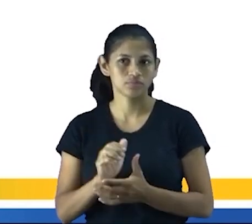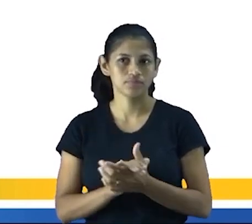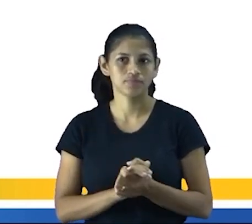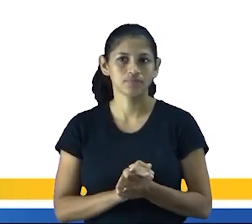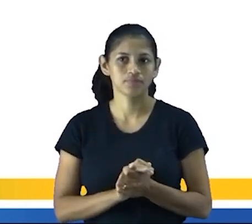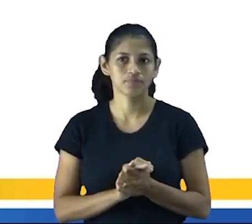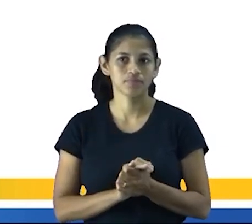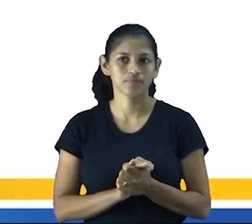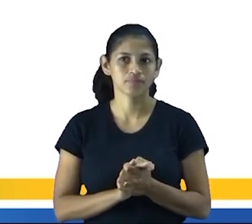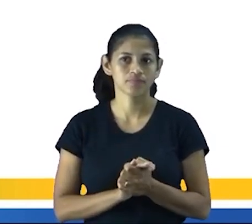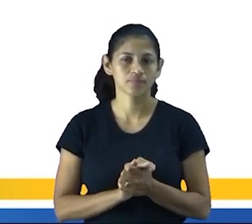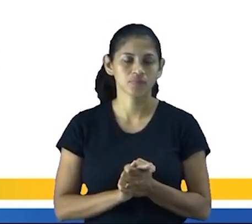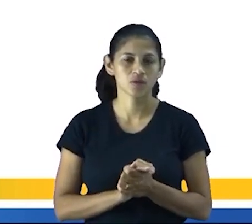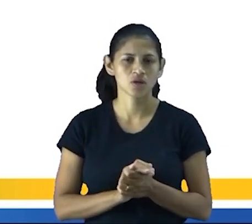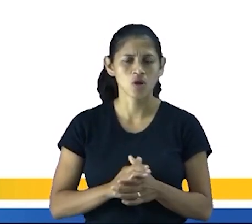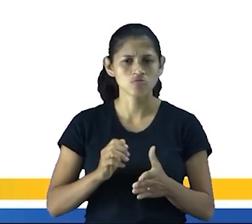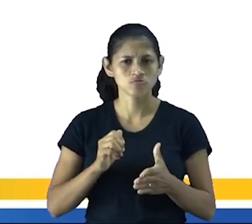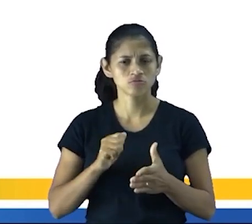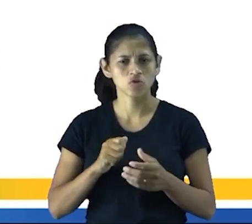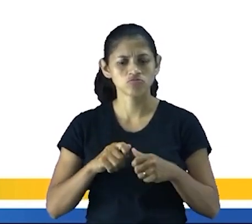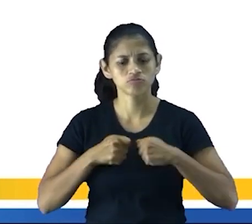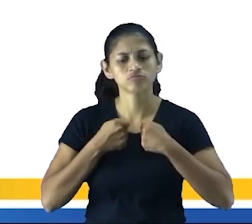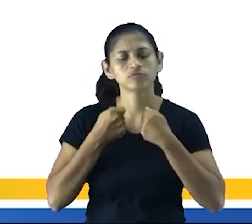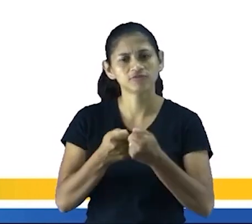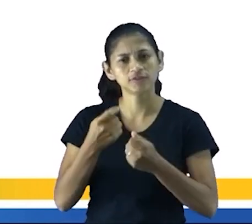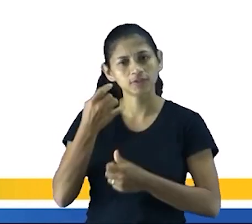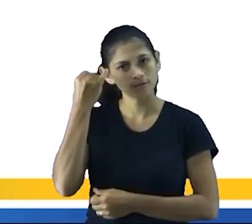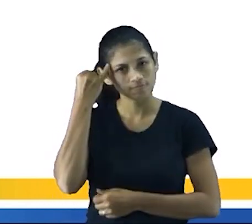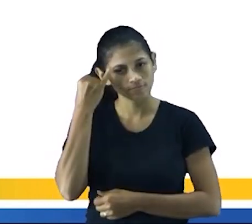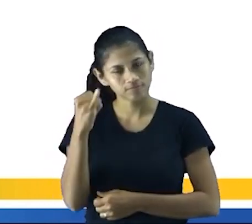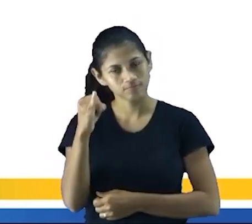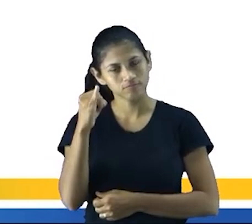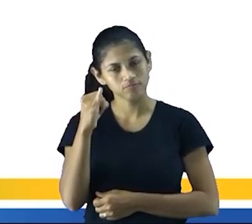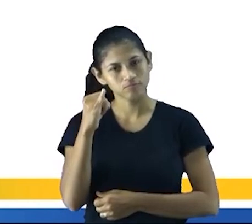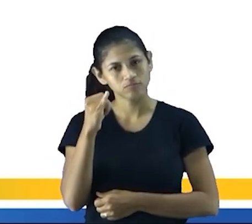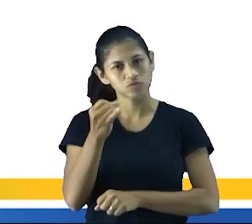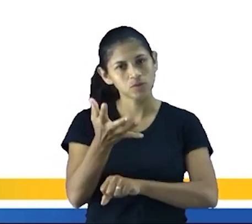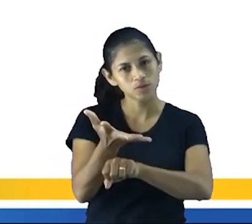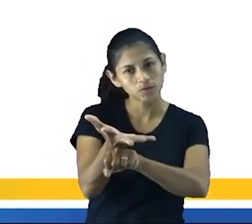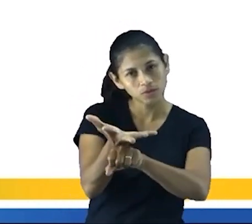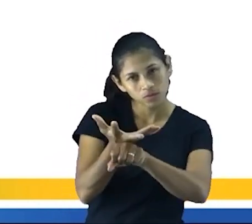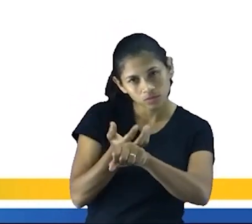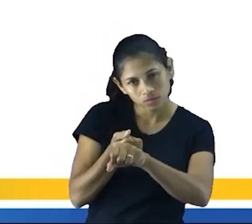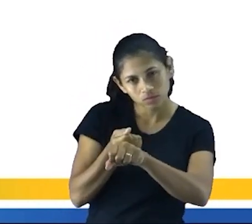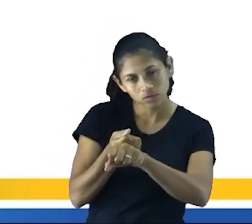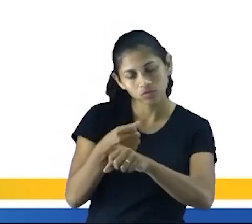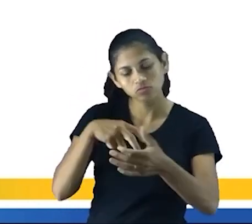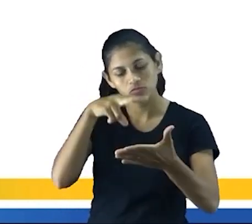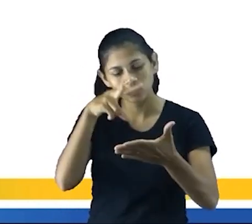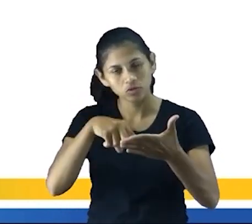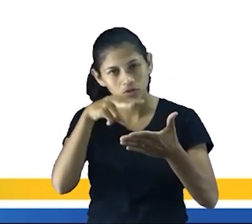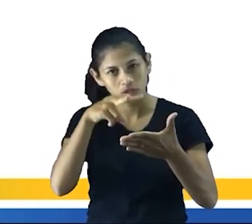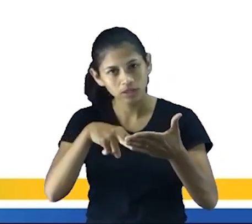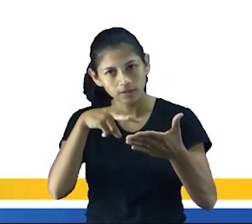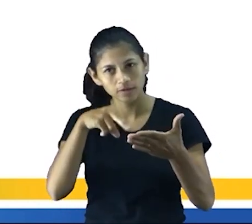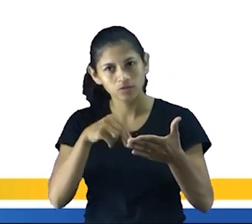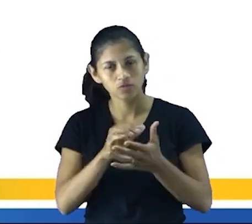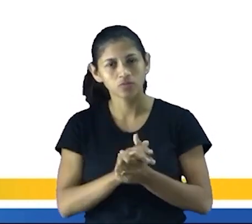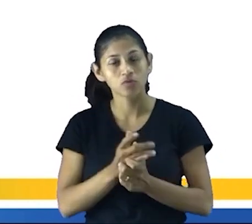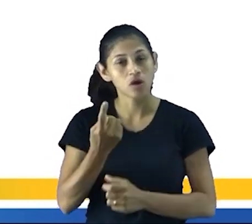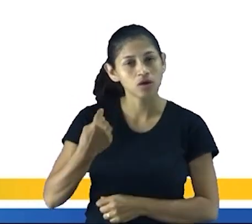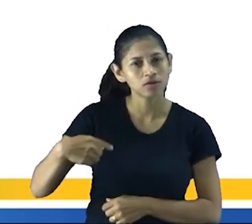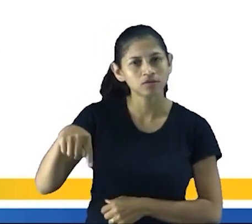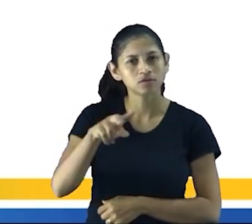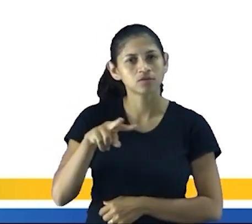expositivos ou defender uma ideia sobre determinado assunto, convencendo o leitor, né? Dissertativos argumentativos, que é o que vocês vão